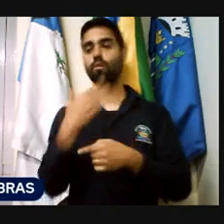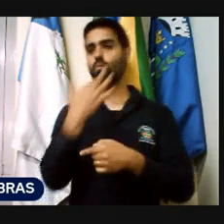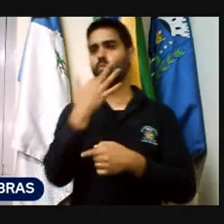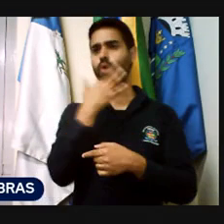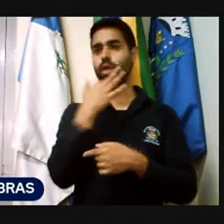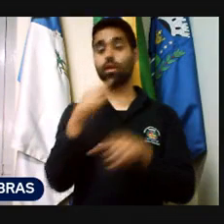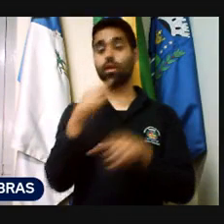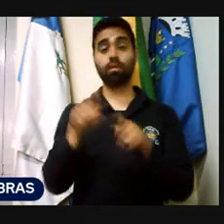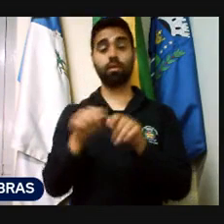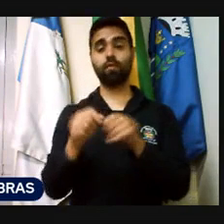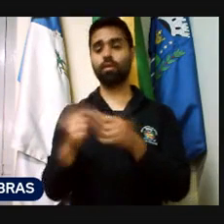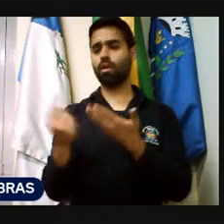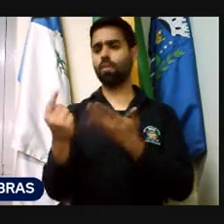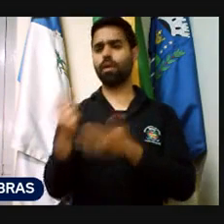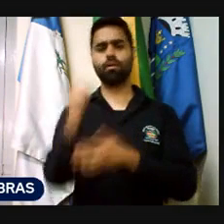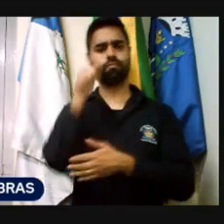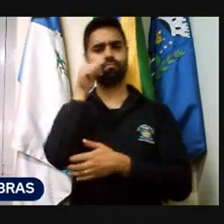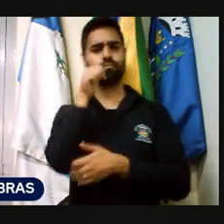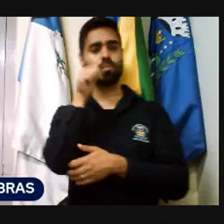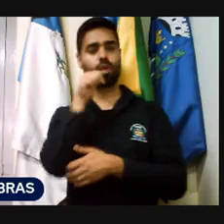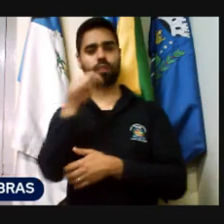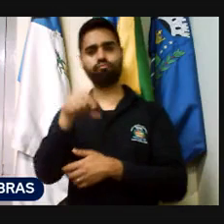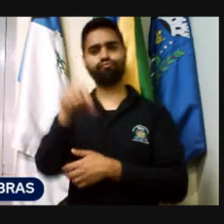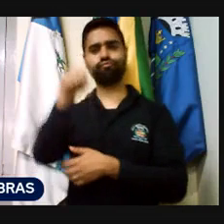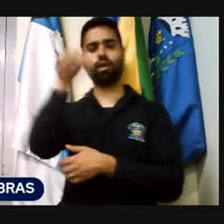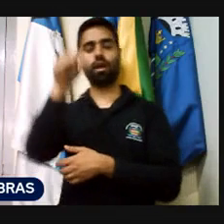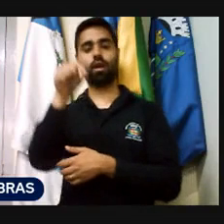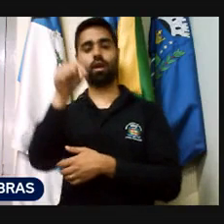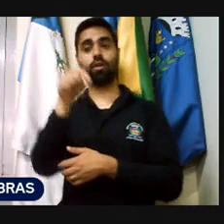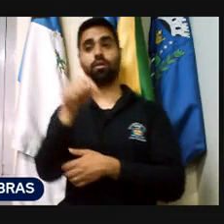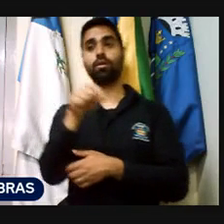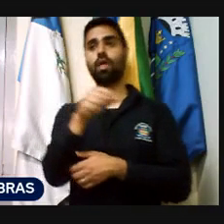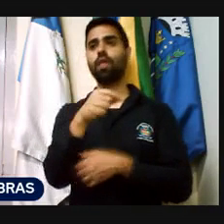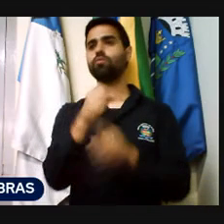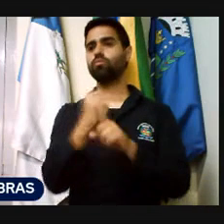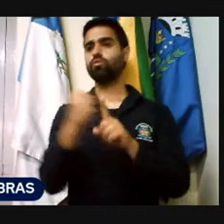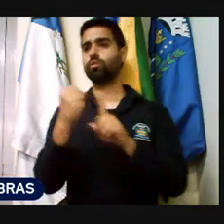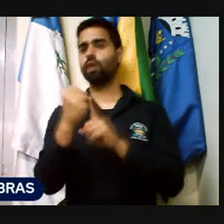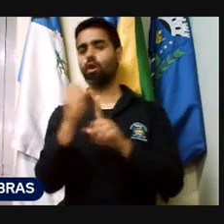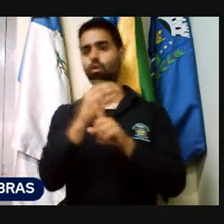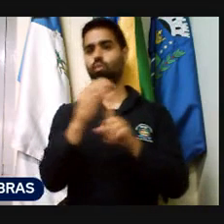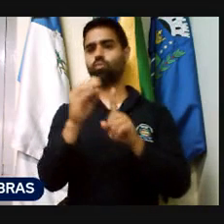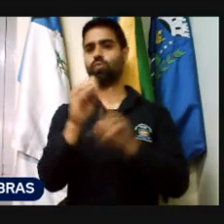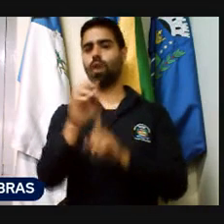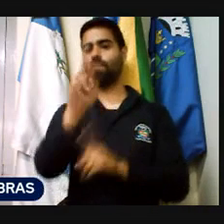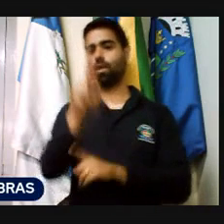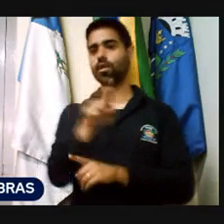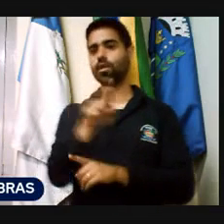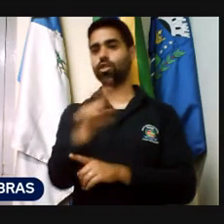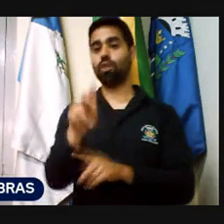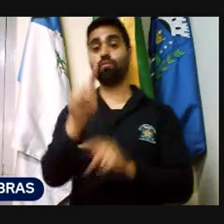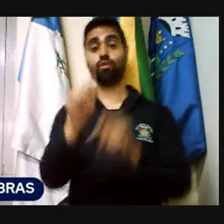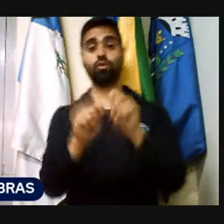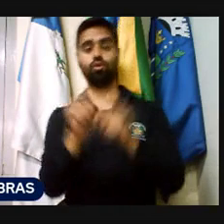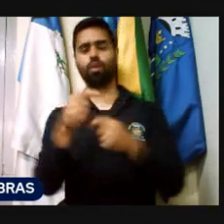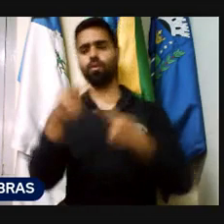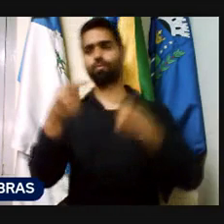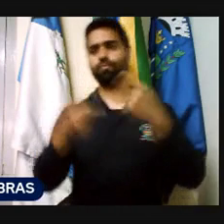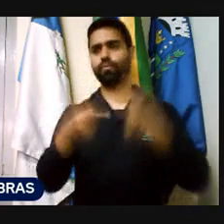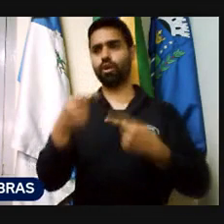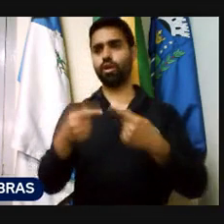e homenagear as mulheres que tenham se destacado no âmbito social, cultural, religioso, econômico,